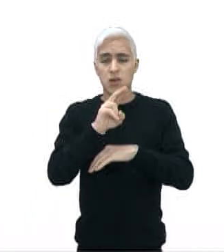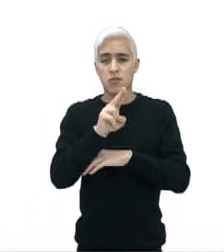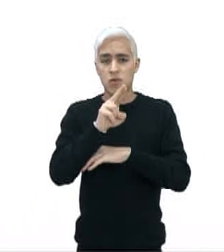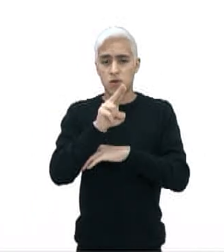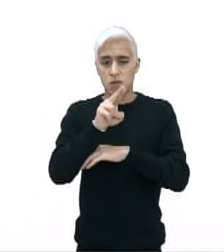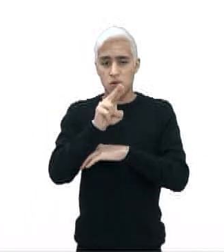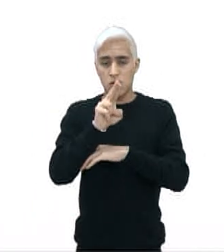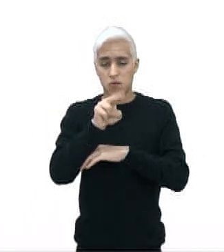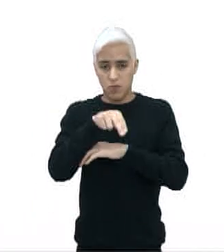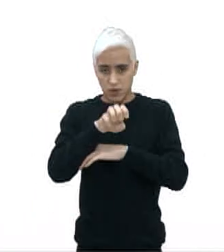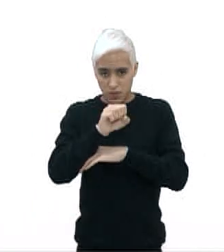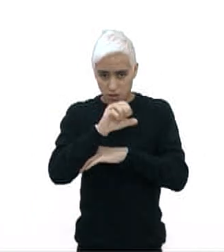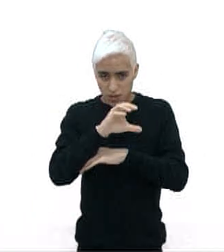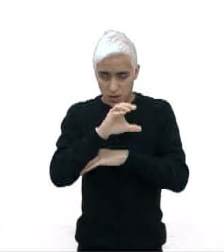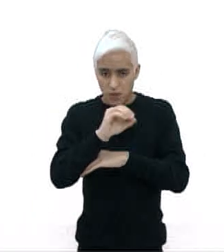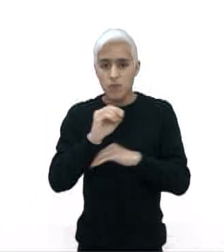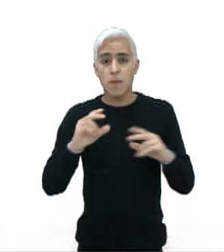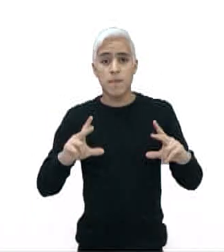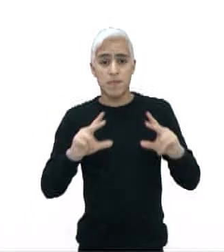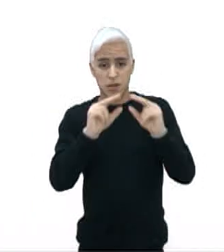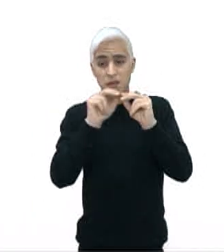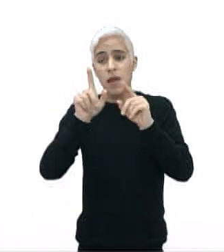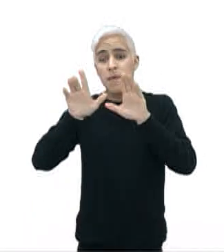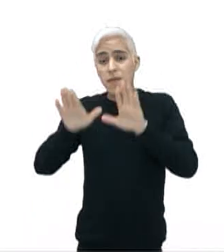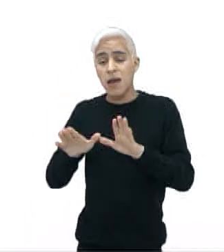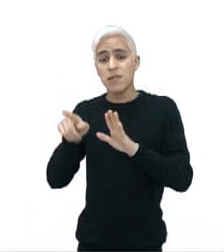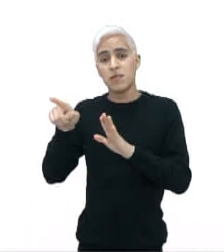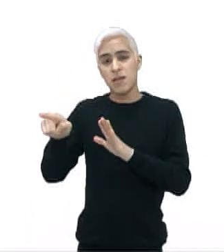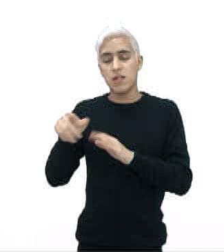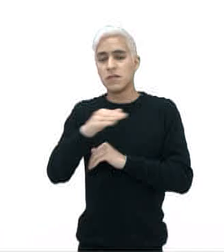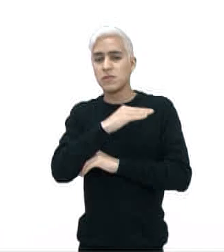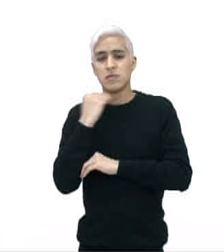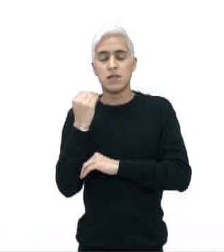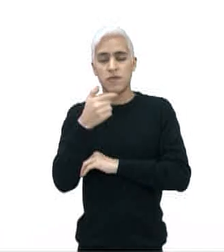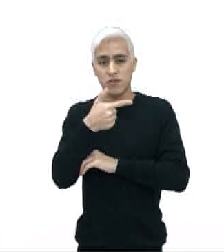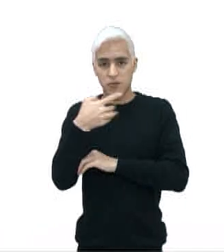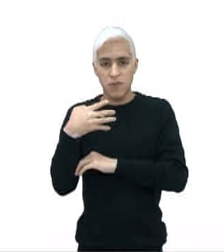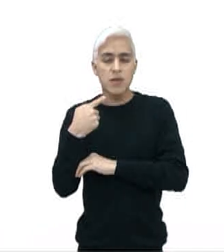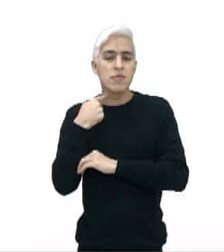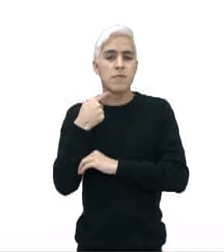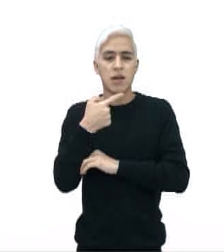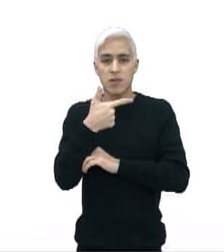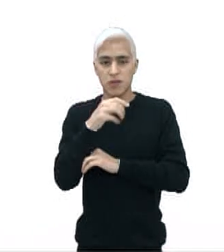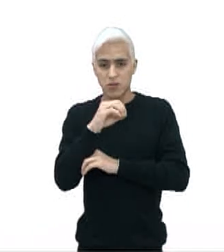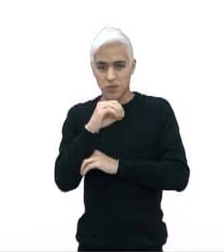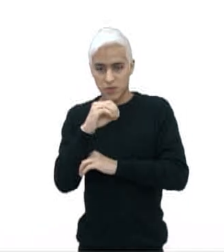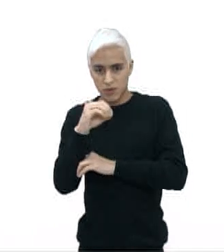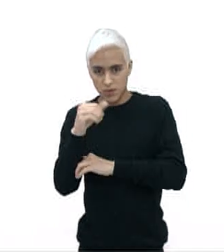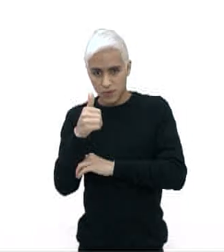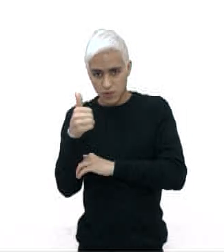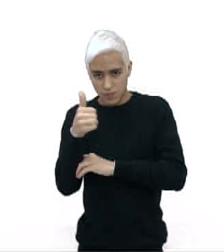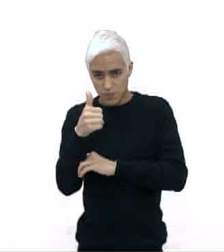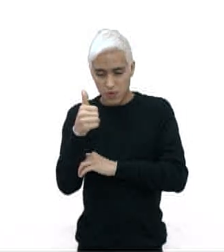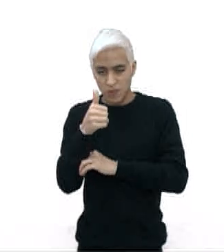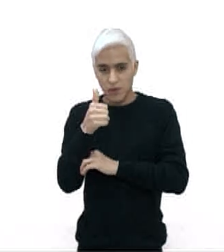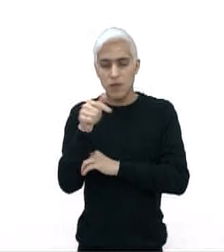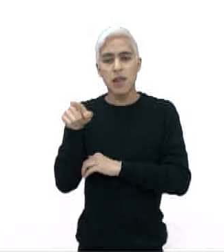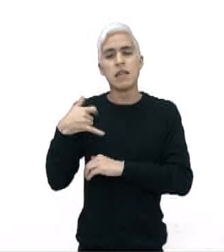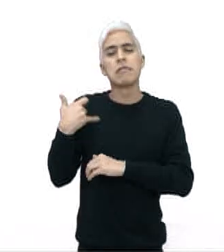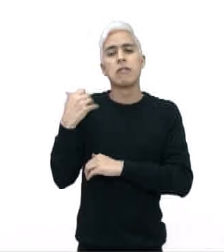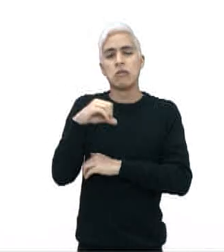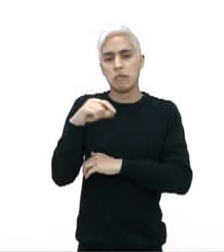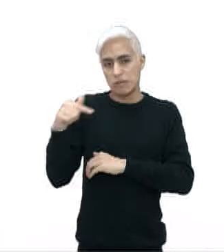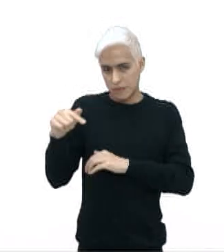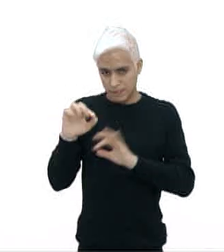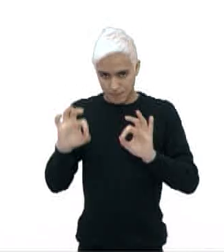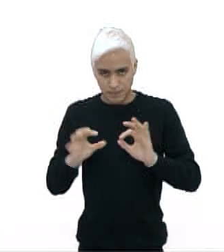Paris. Abdias Nascimento faleceu em 24 de maio de 2011, aos 97